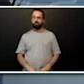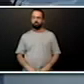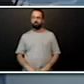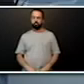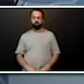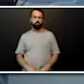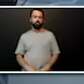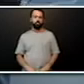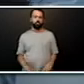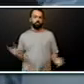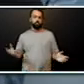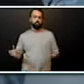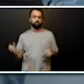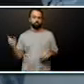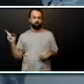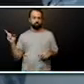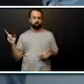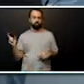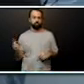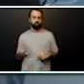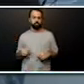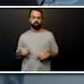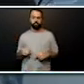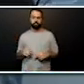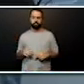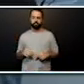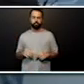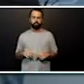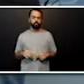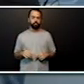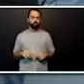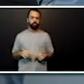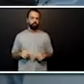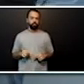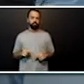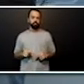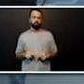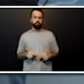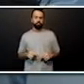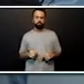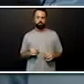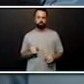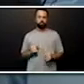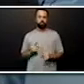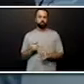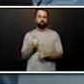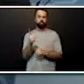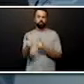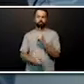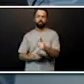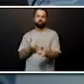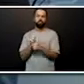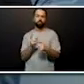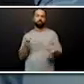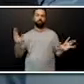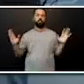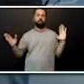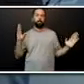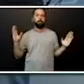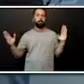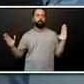Para determinar o oposto ou simétrico de um número qualquer,